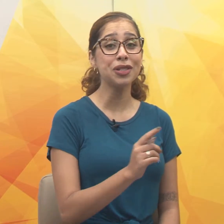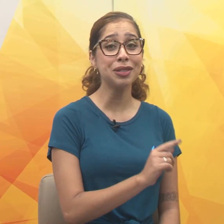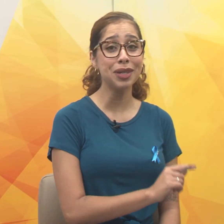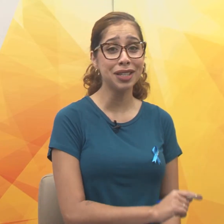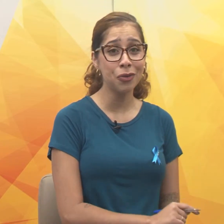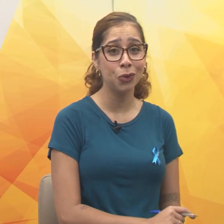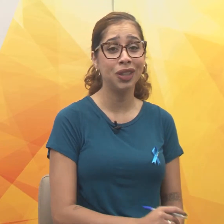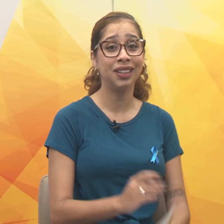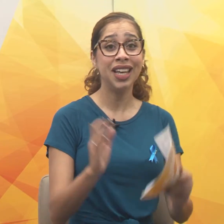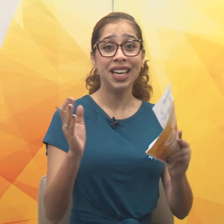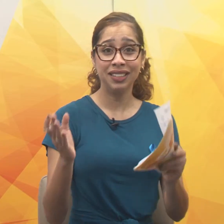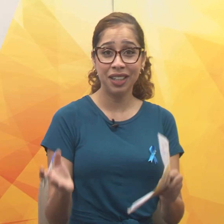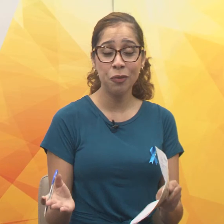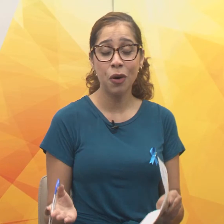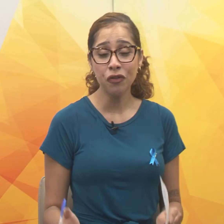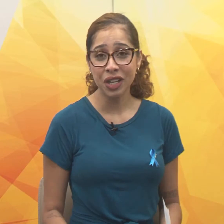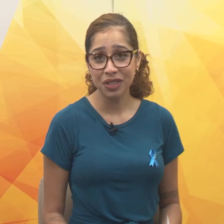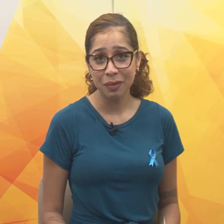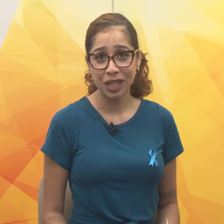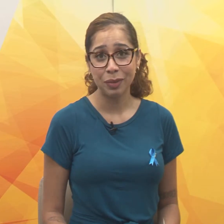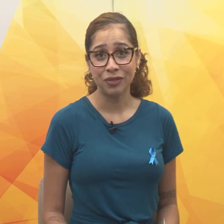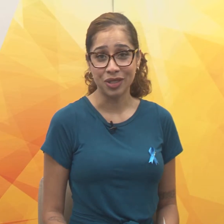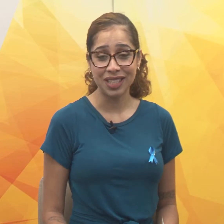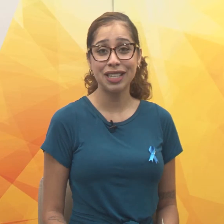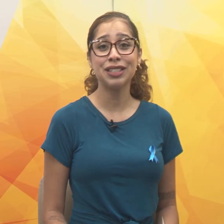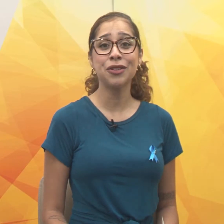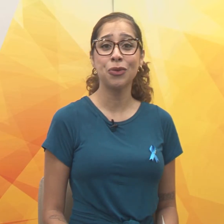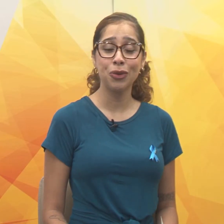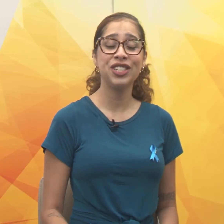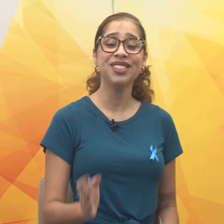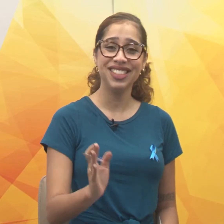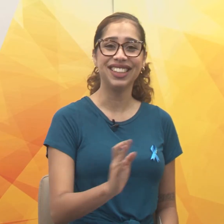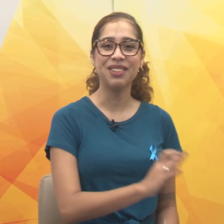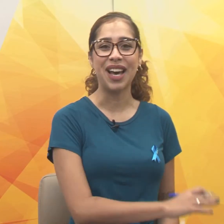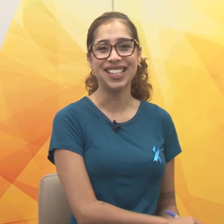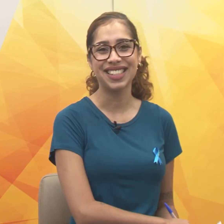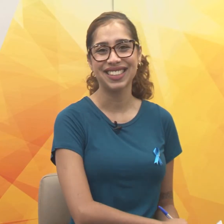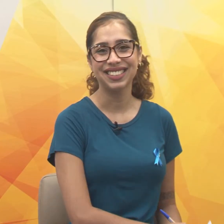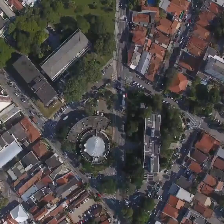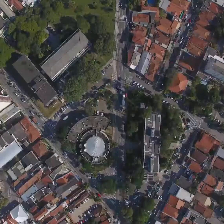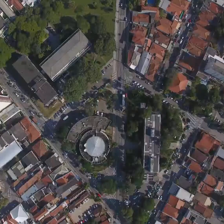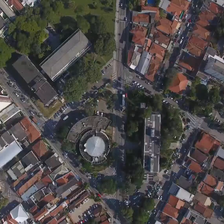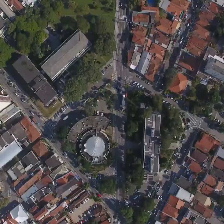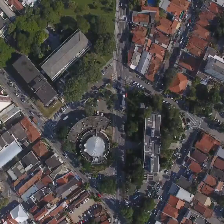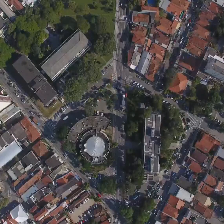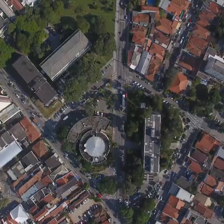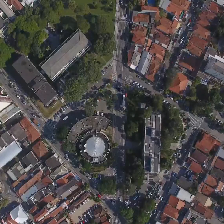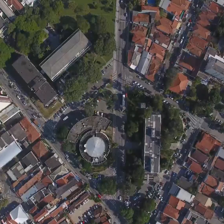na próxima segunda. Então, bom final de semana para você, se cuide e até mais.